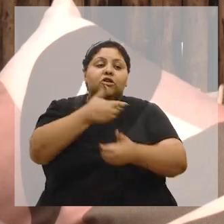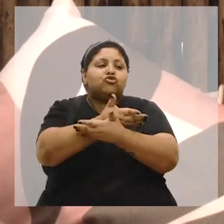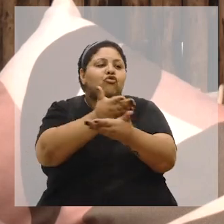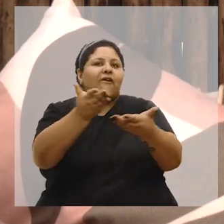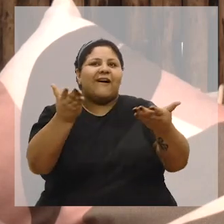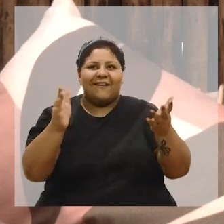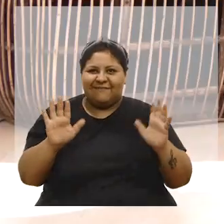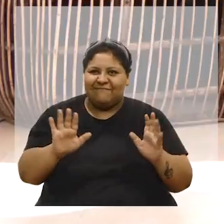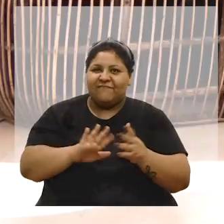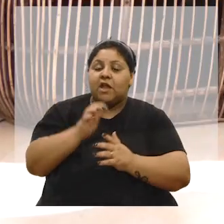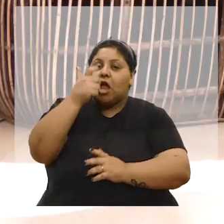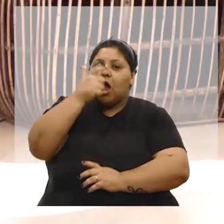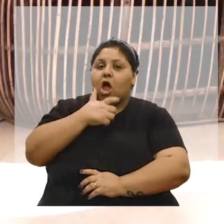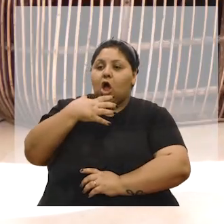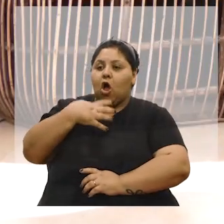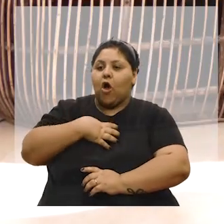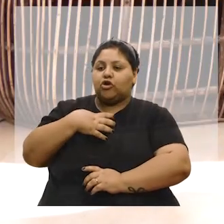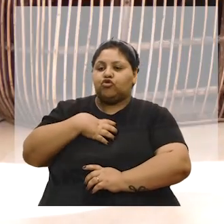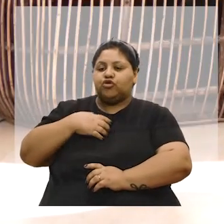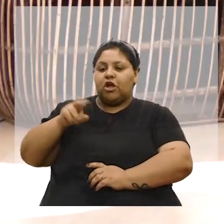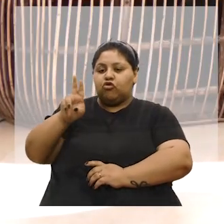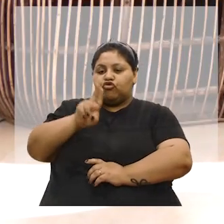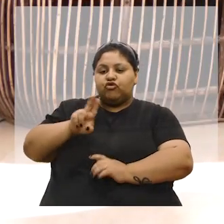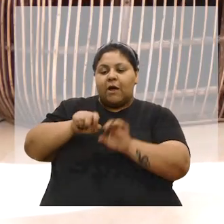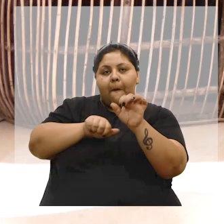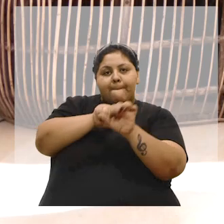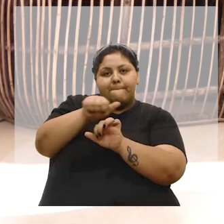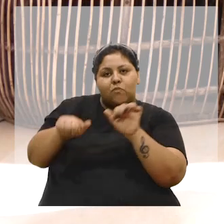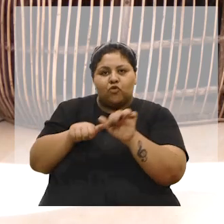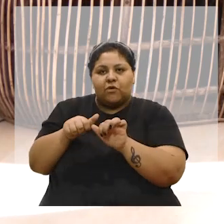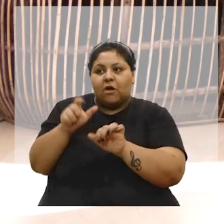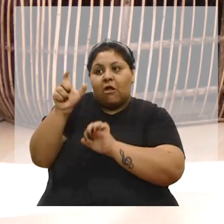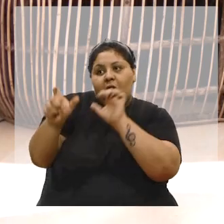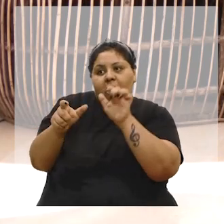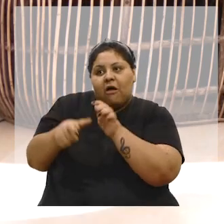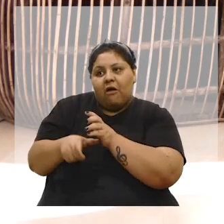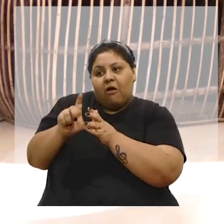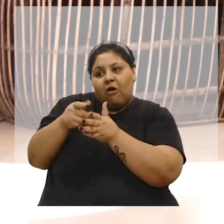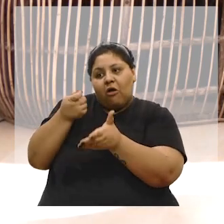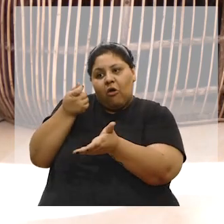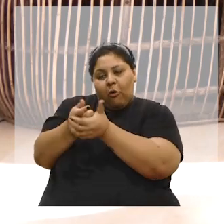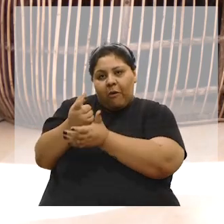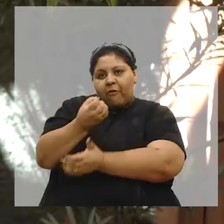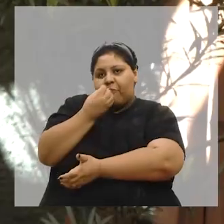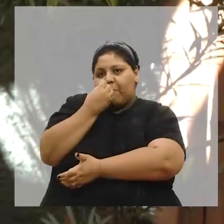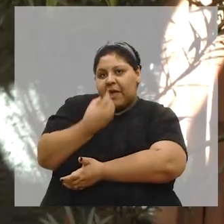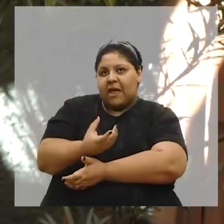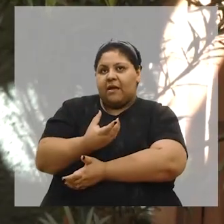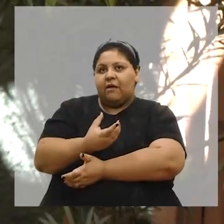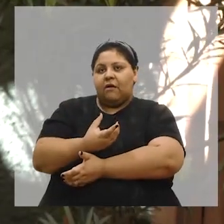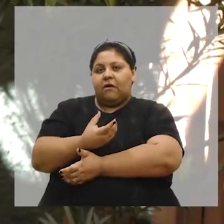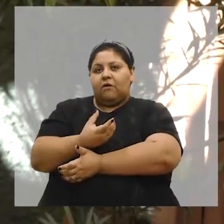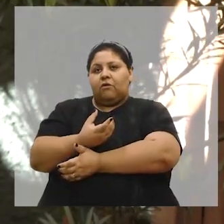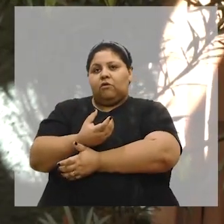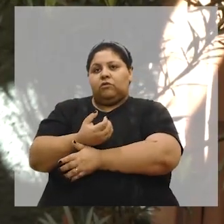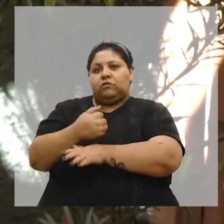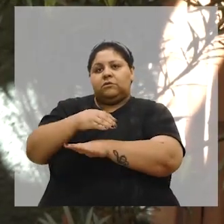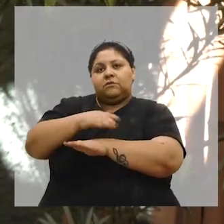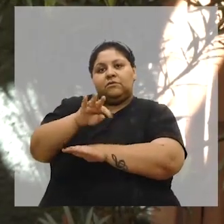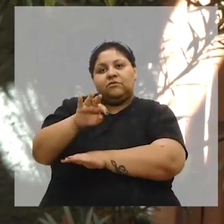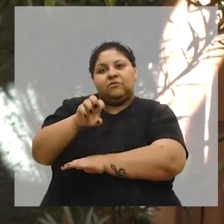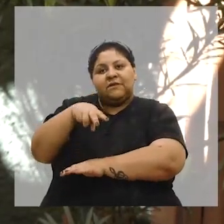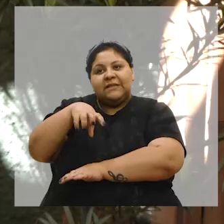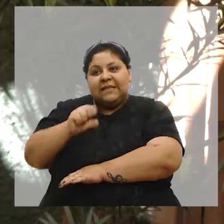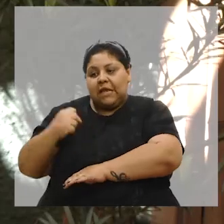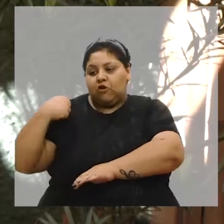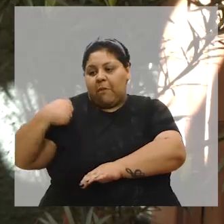que tu tá comendo. Eu acho que a forma de consumo mudou. Eu acho que as pessoas antes compravam bens, compravam um tênis, compravam